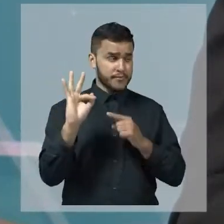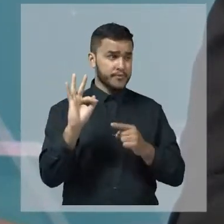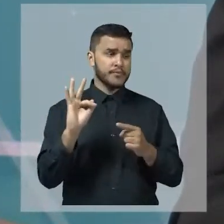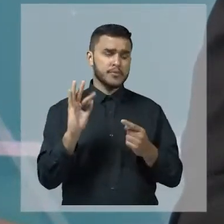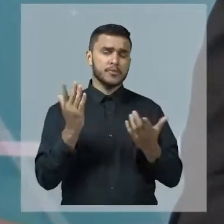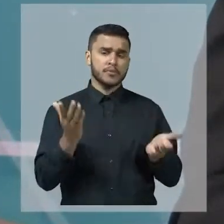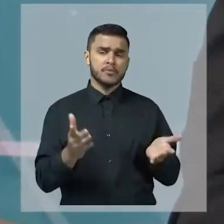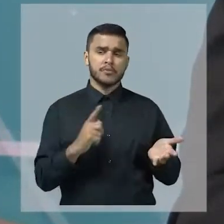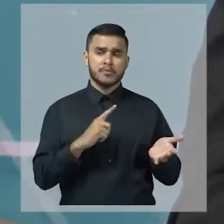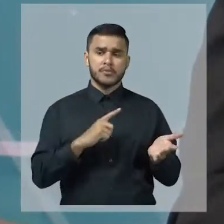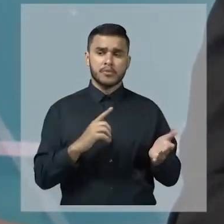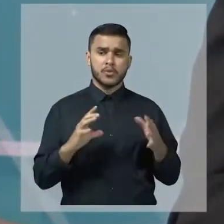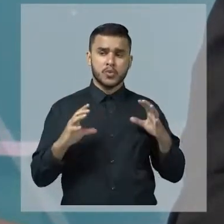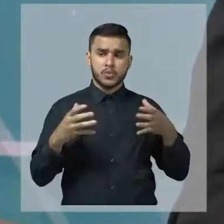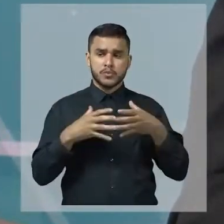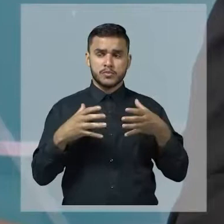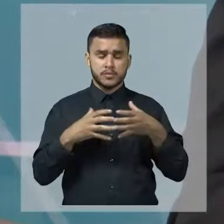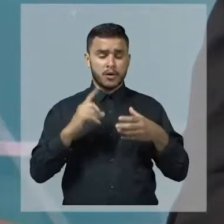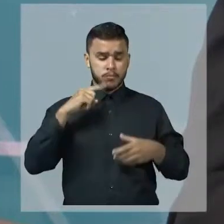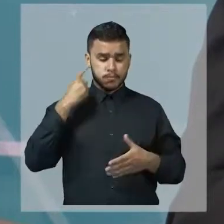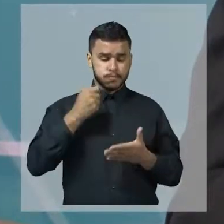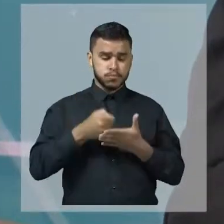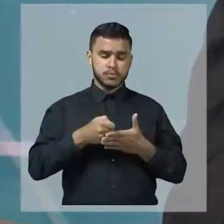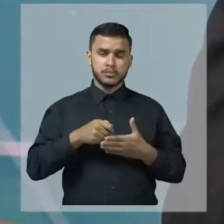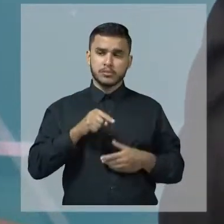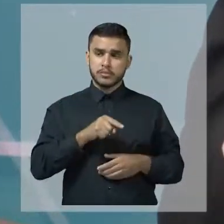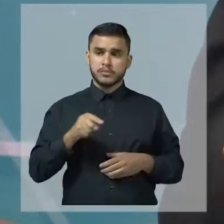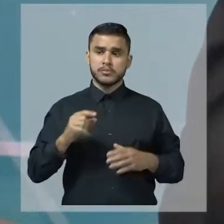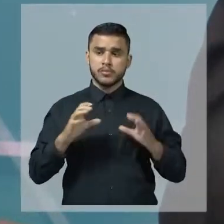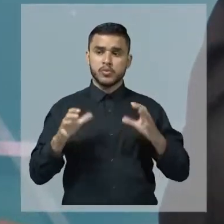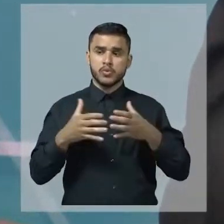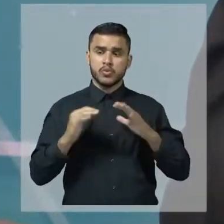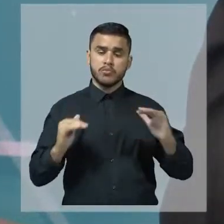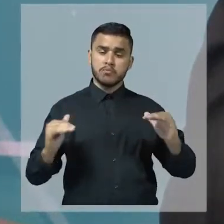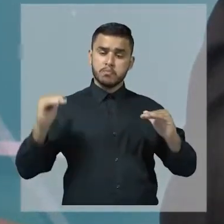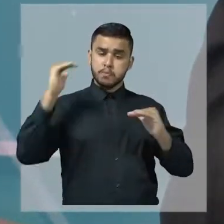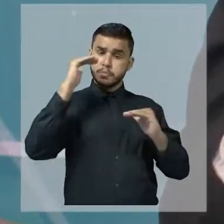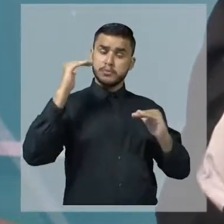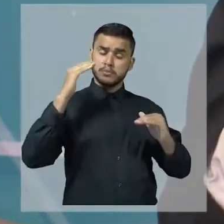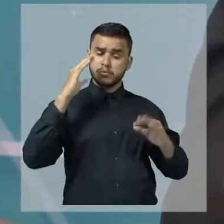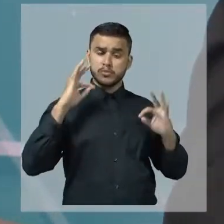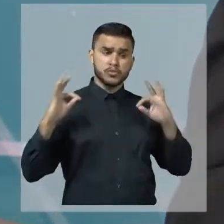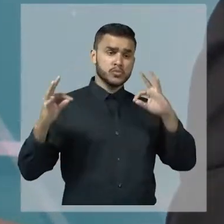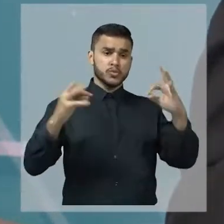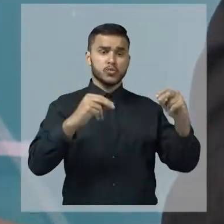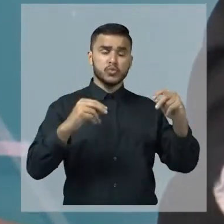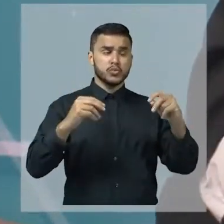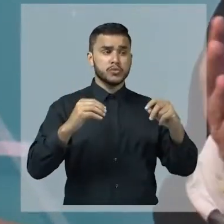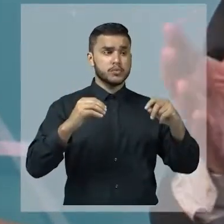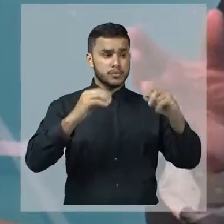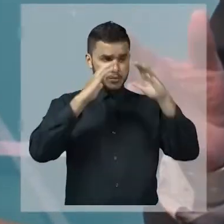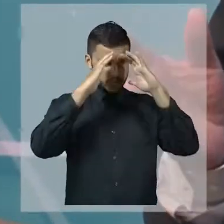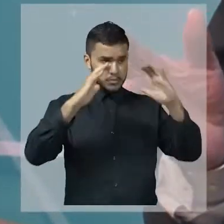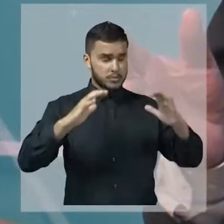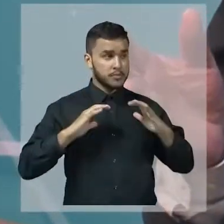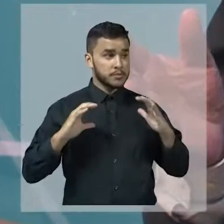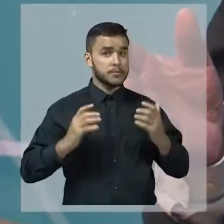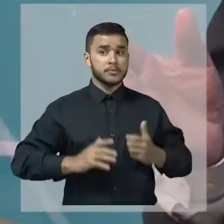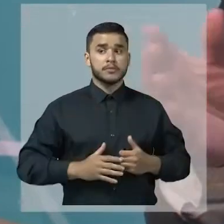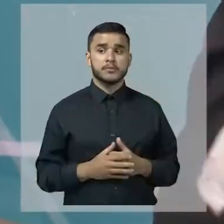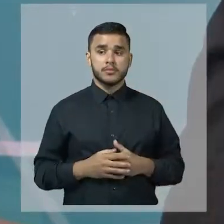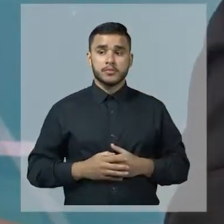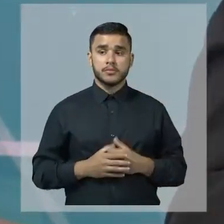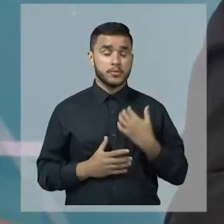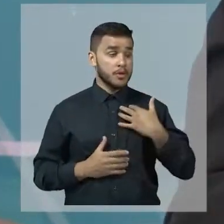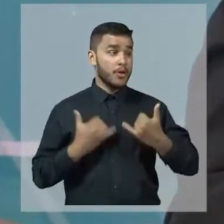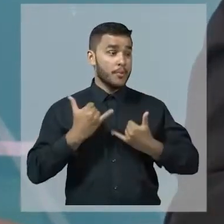nós, seres comuns, crer que ela realmente está acima de tudo. Eu até brinquei disso, tomara que eu não seja